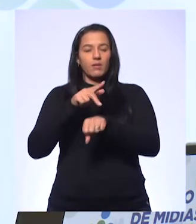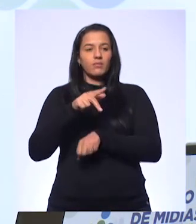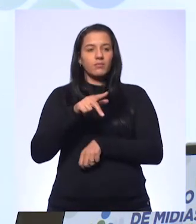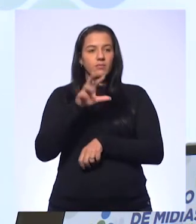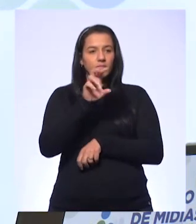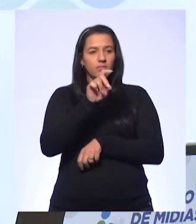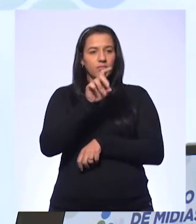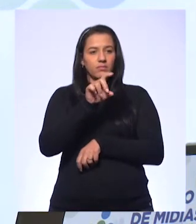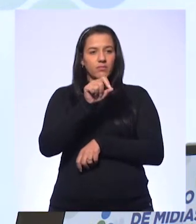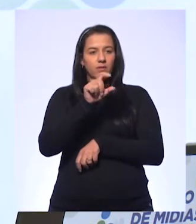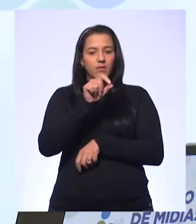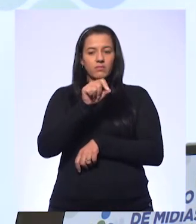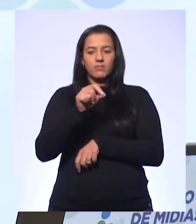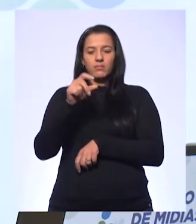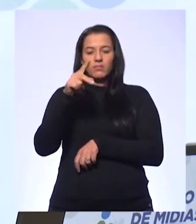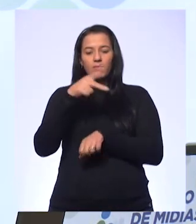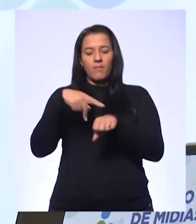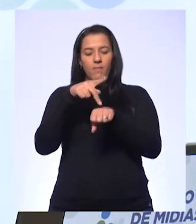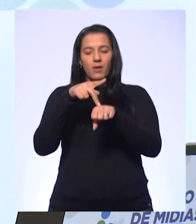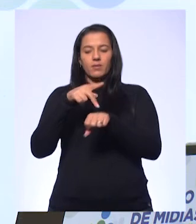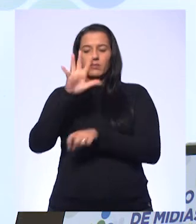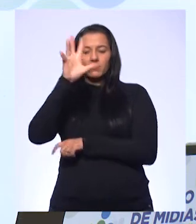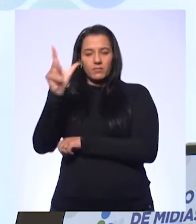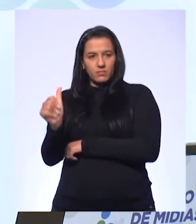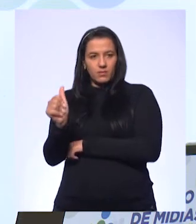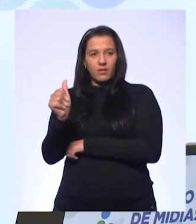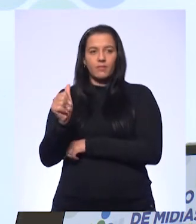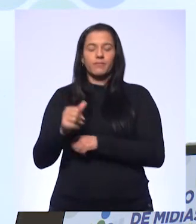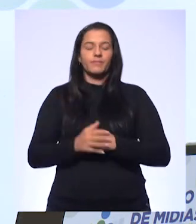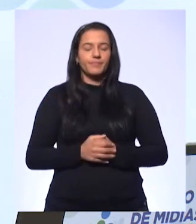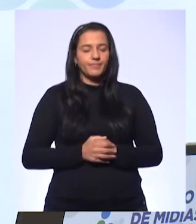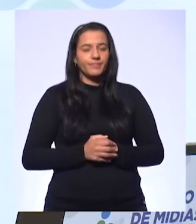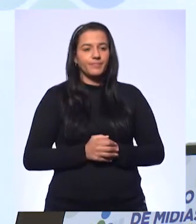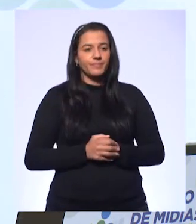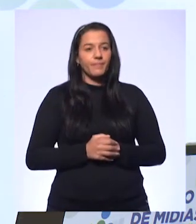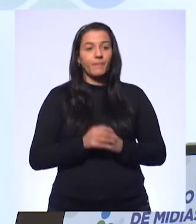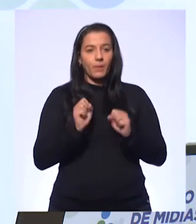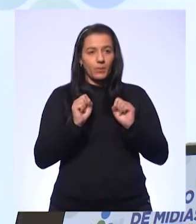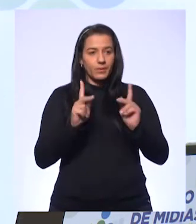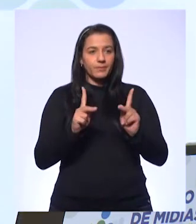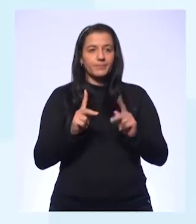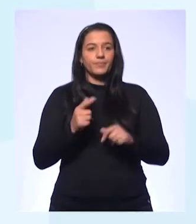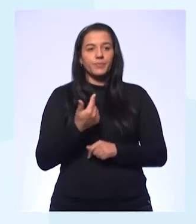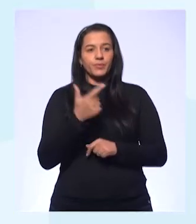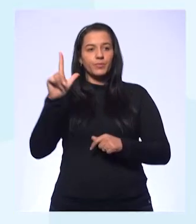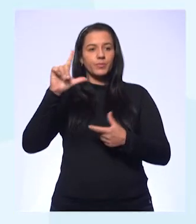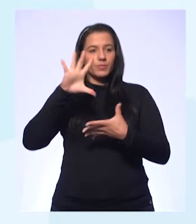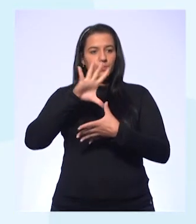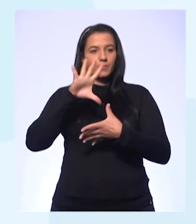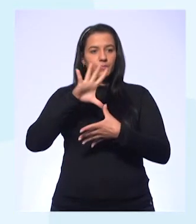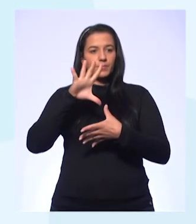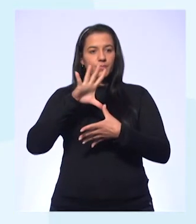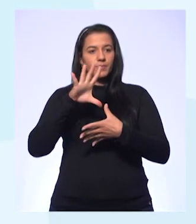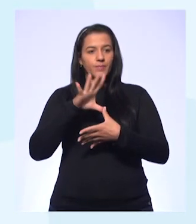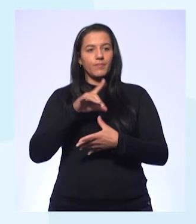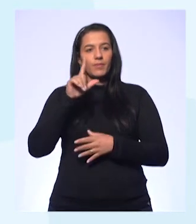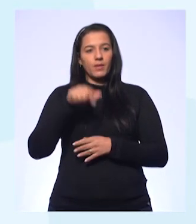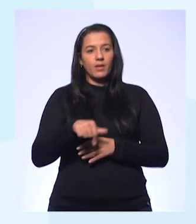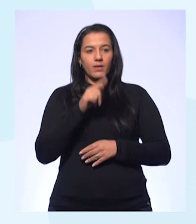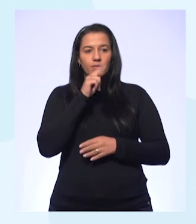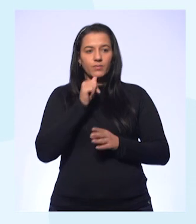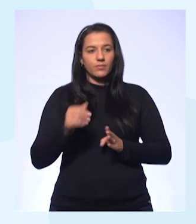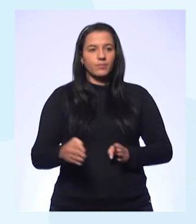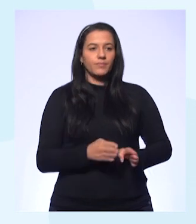São 20% aí dos países do continente africano, tudo bem? O próximo mapa, aí sim, é o mapa do Rio Nilo